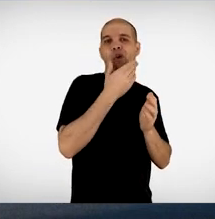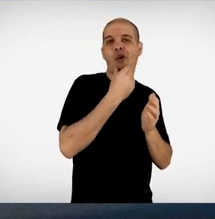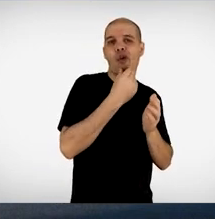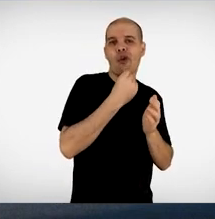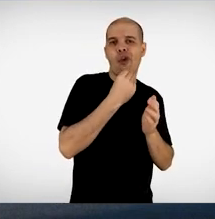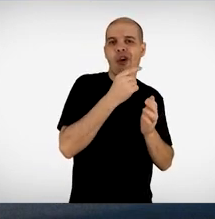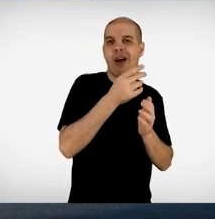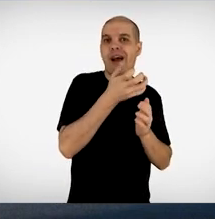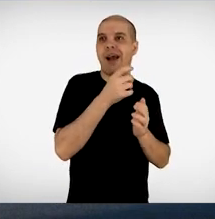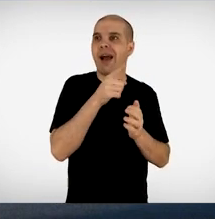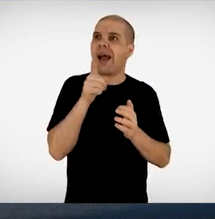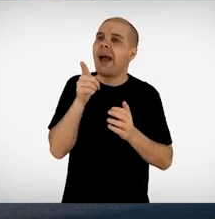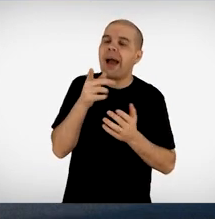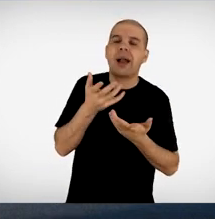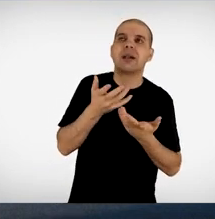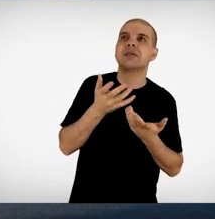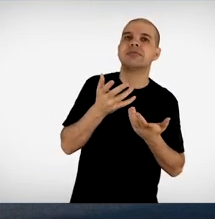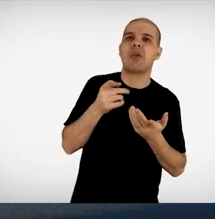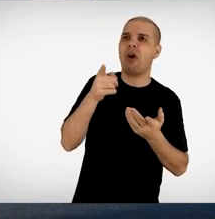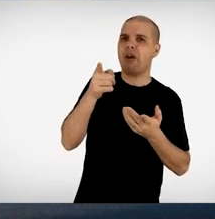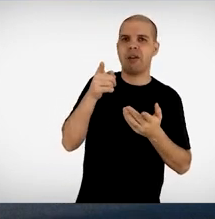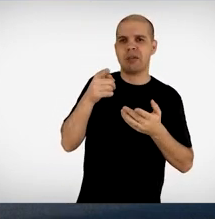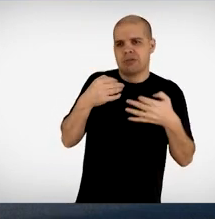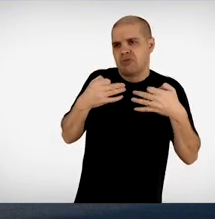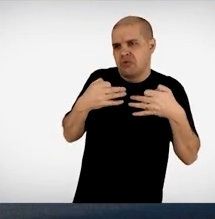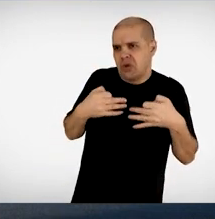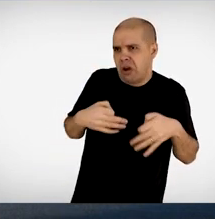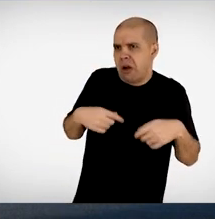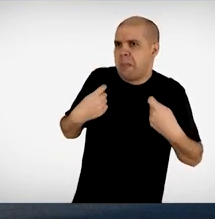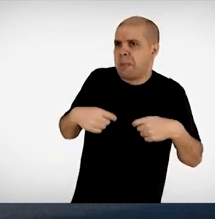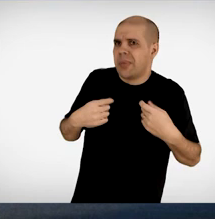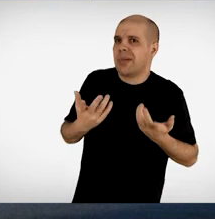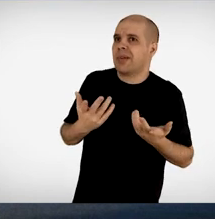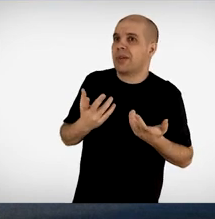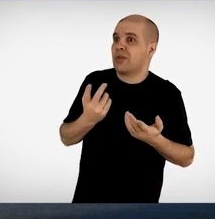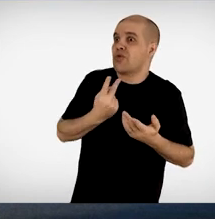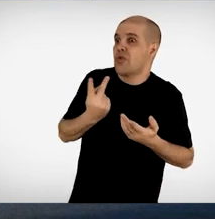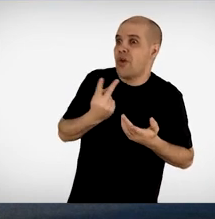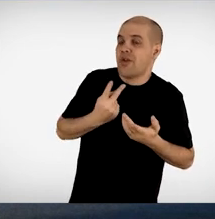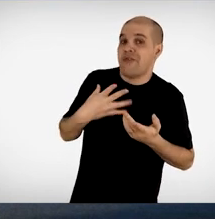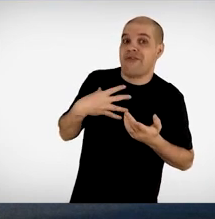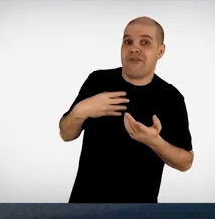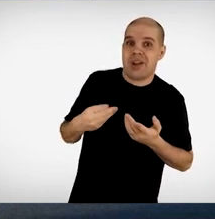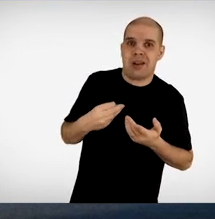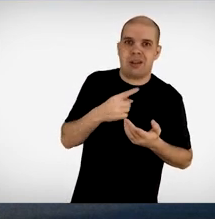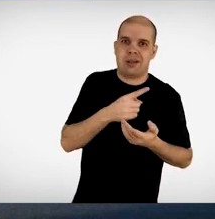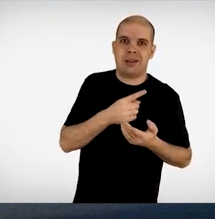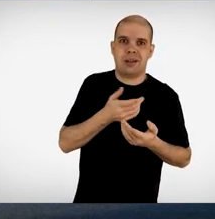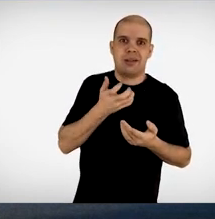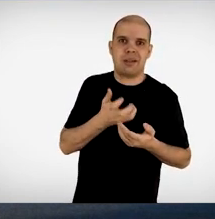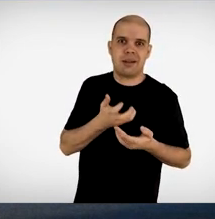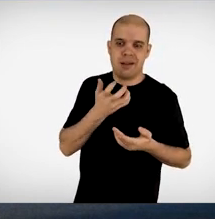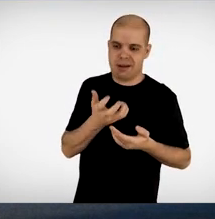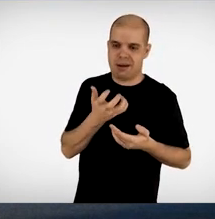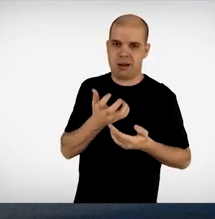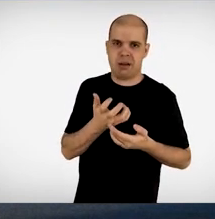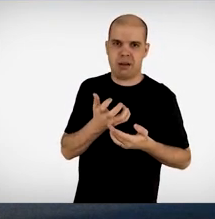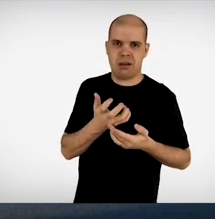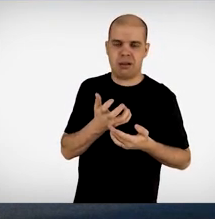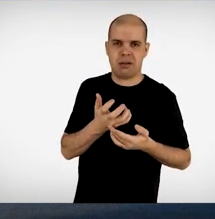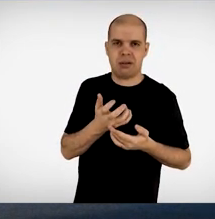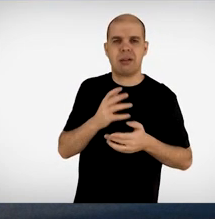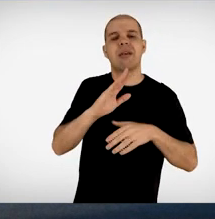idade que ela não tem, né? Ter filho, amadurecer com ele, correr com o tempo para chegar na idade dele, construir algo com